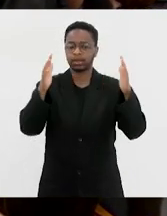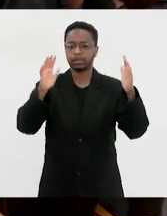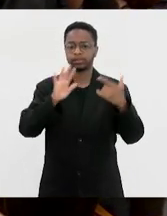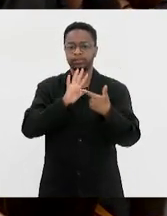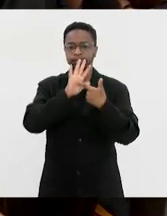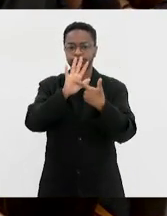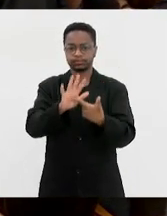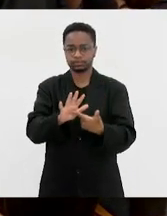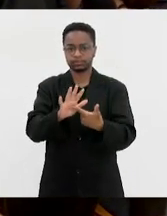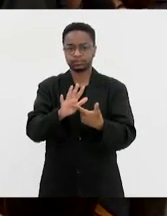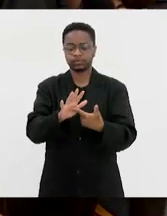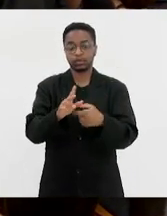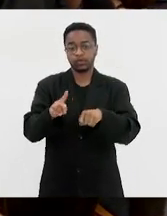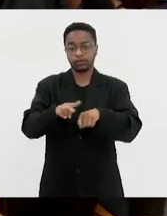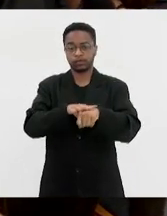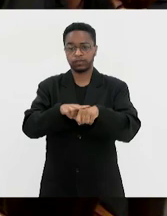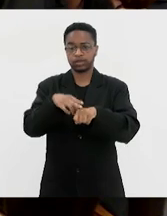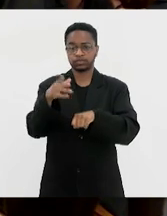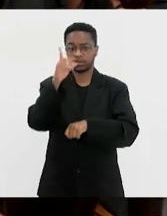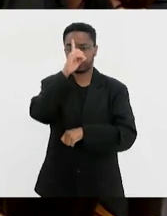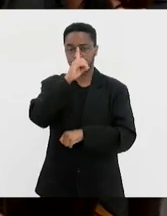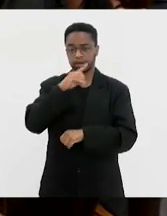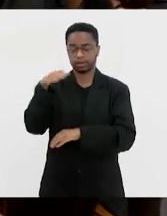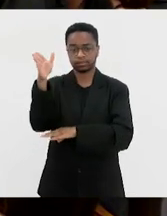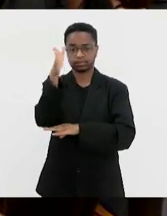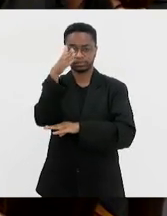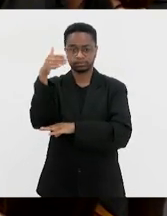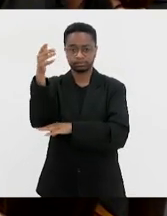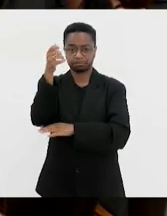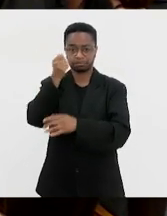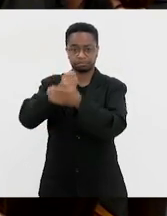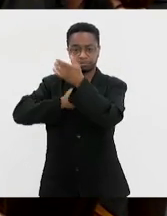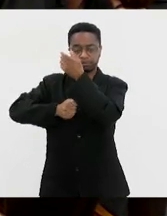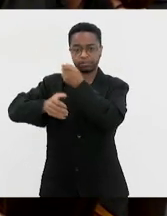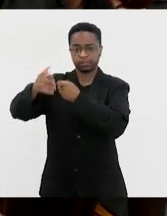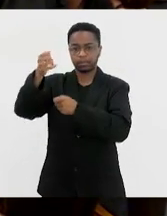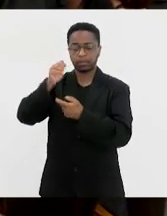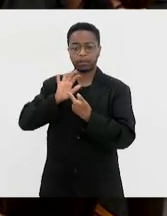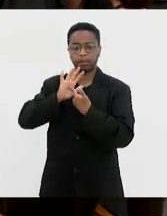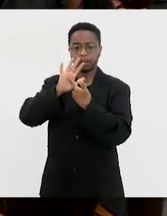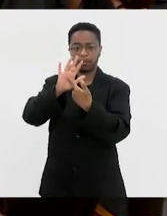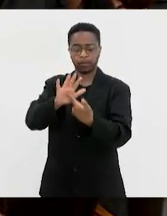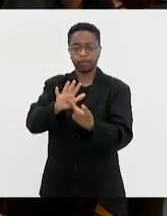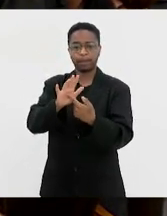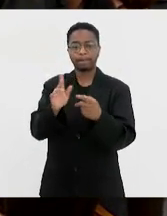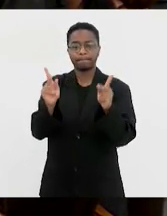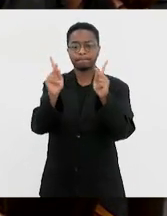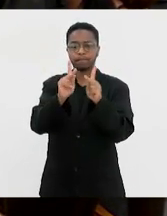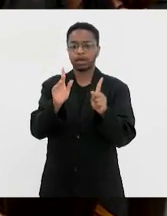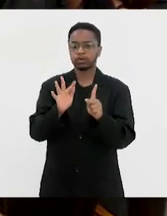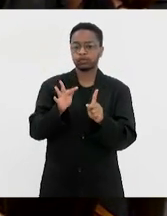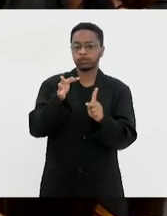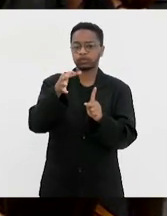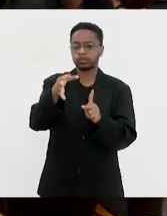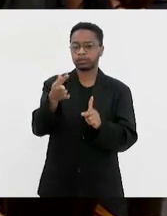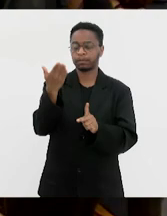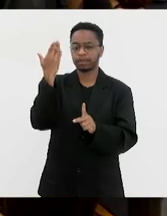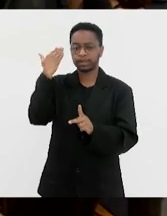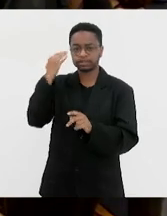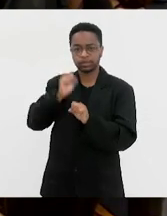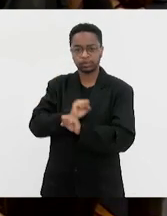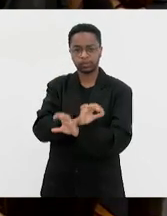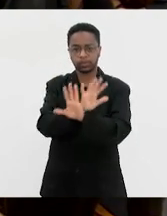estrelado. Bendigo verde e ouro desta flâmula, paz no futuro e glória no